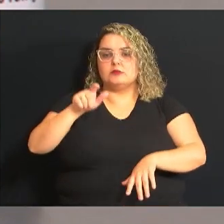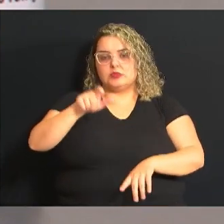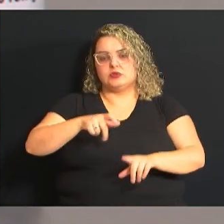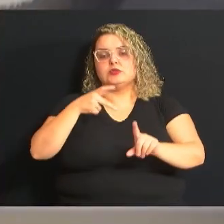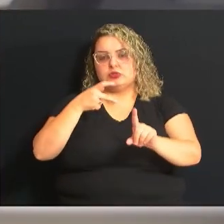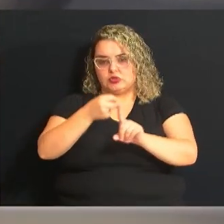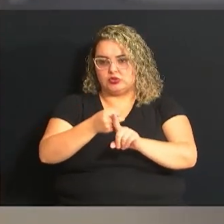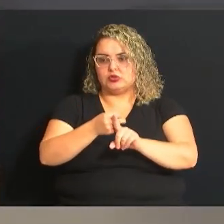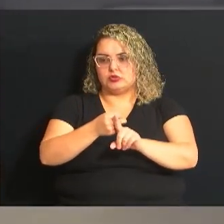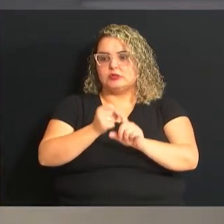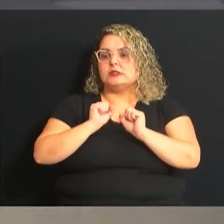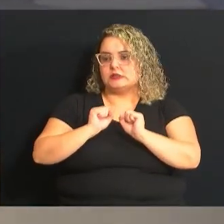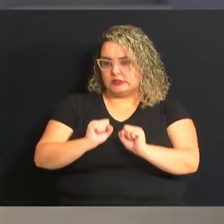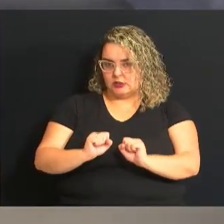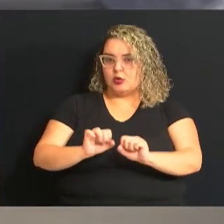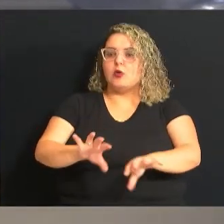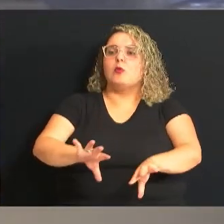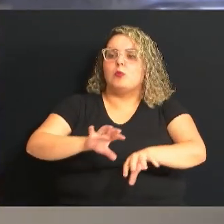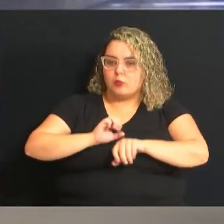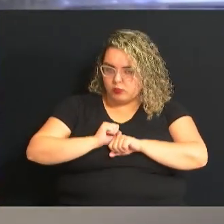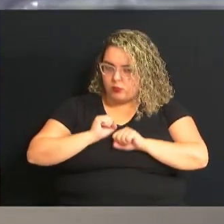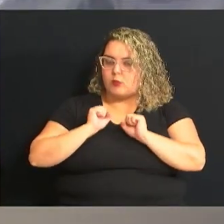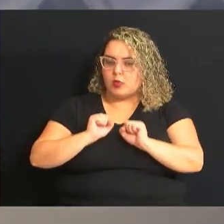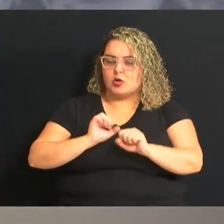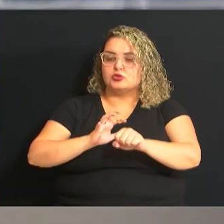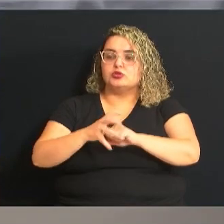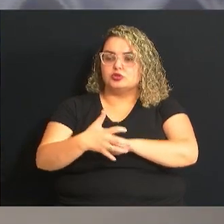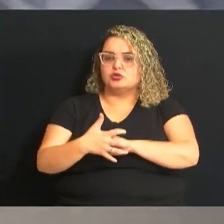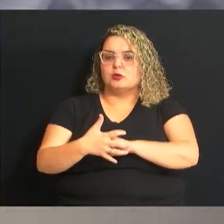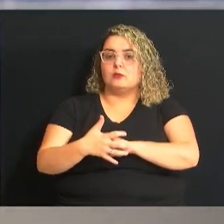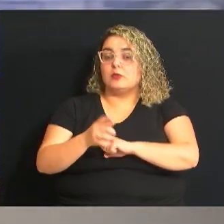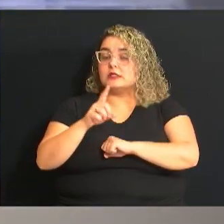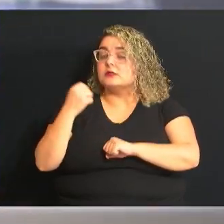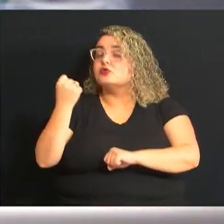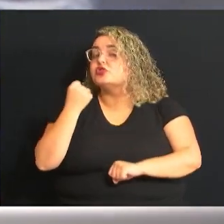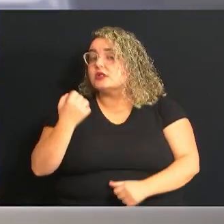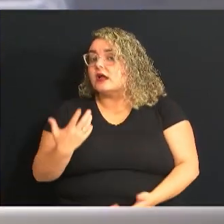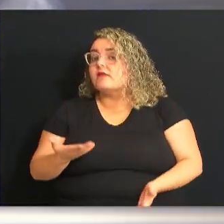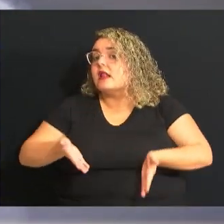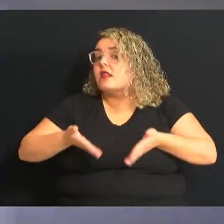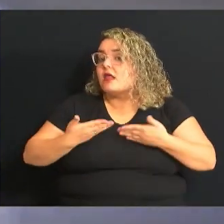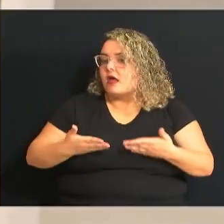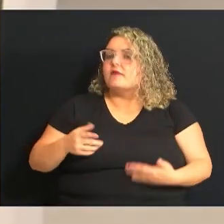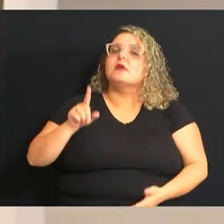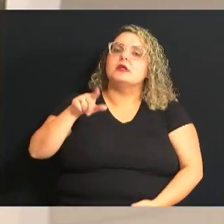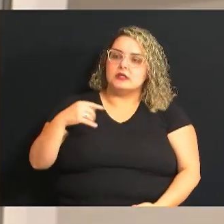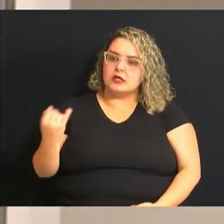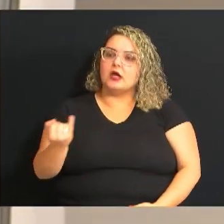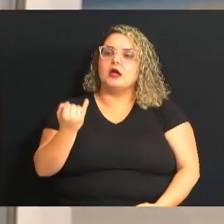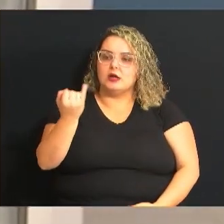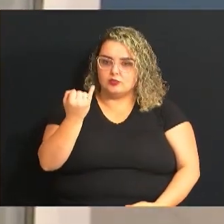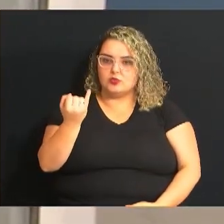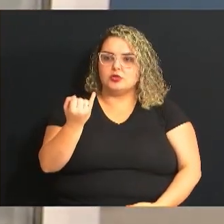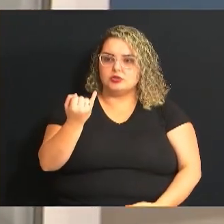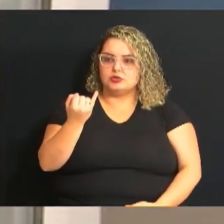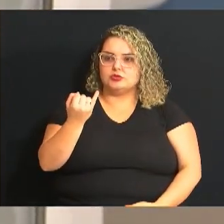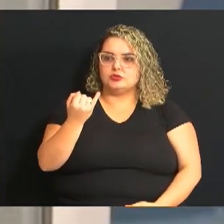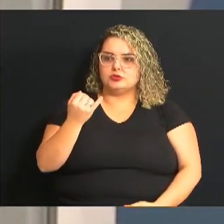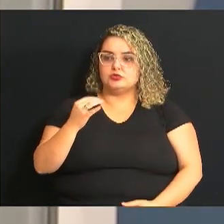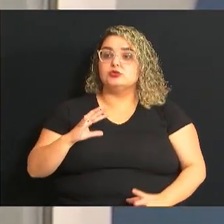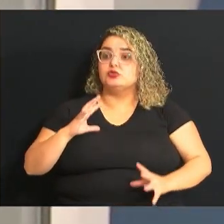ela sim pode adquirir a doença, mas não adquire de forma grave. E é essa a importância de